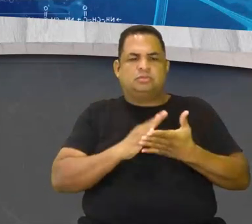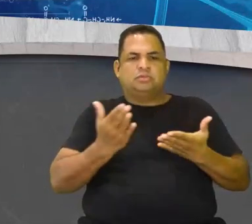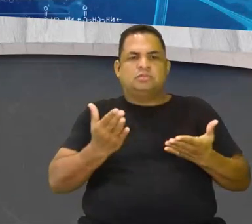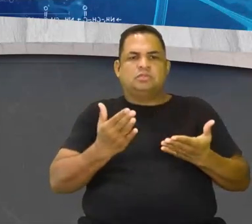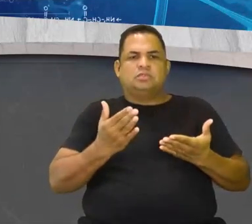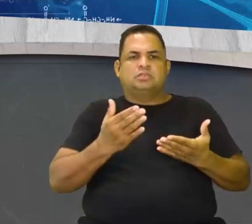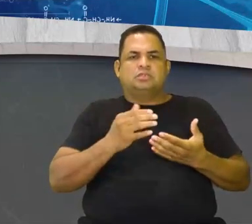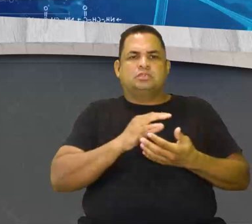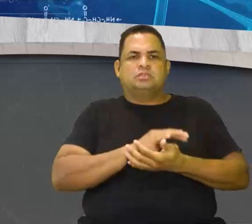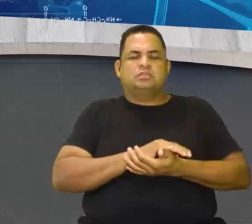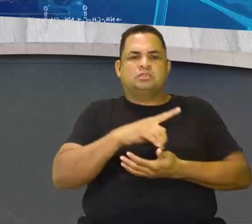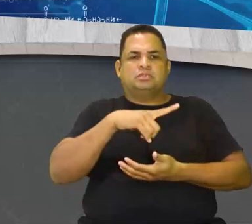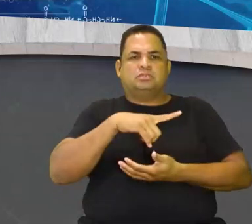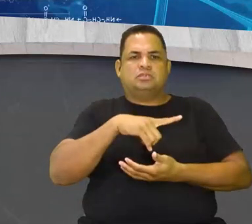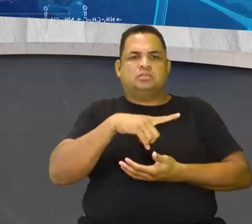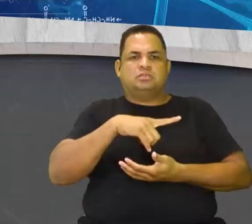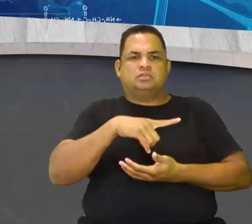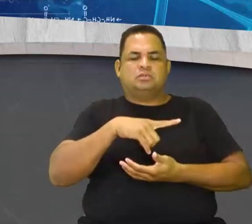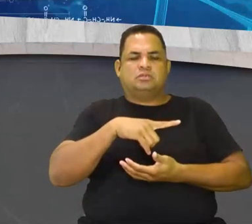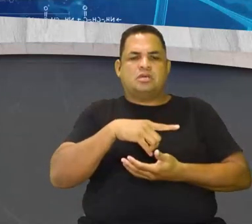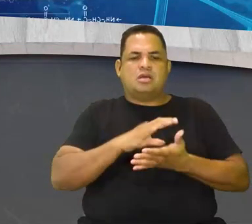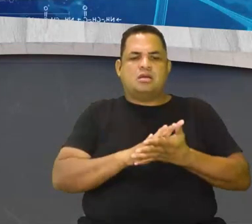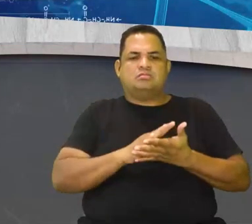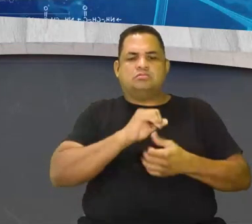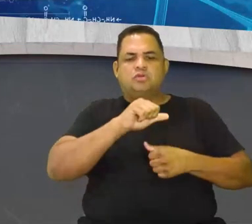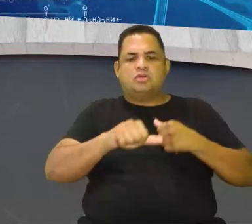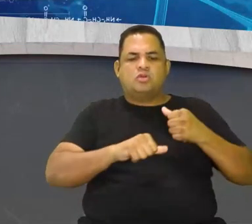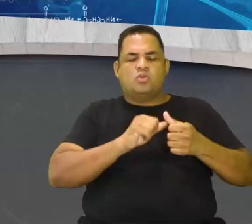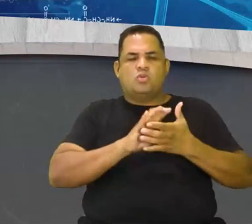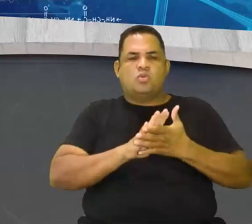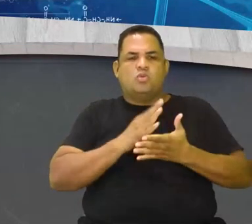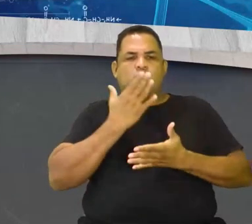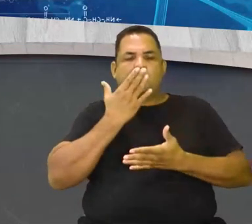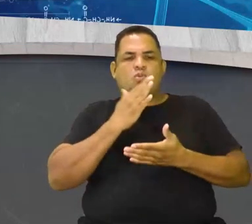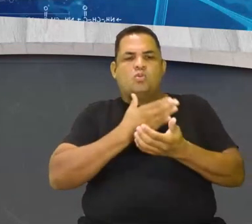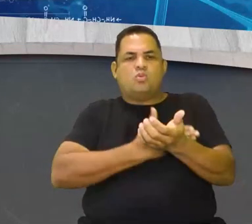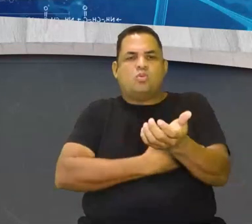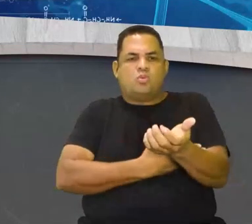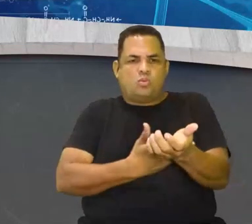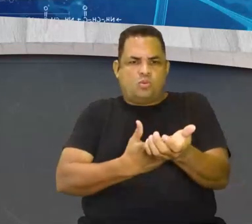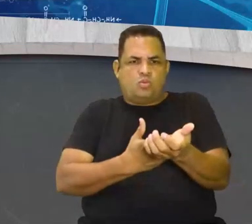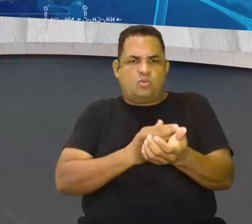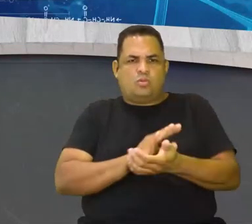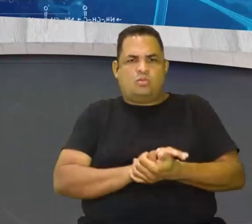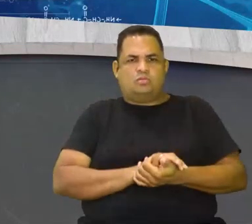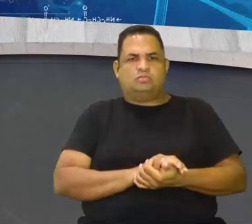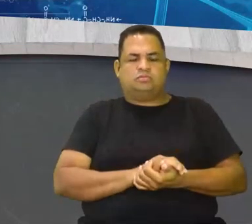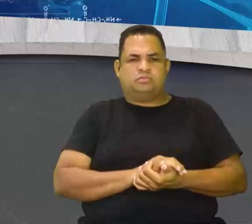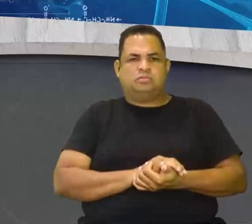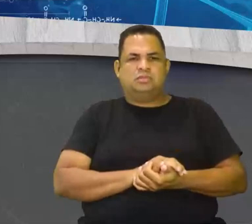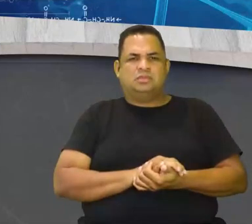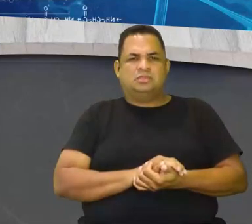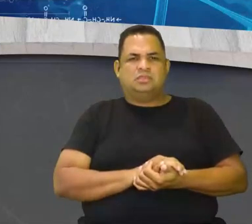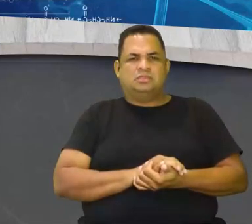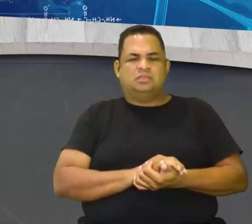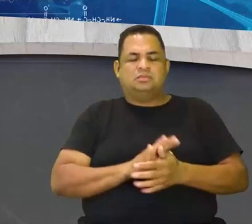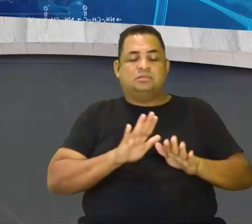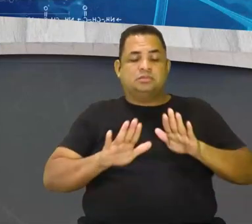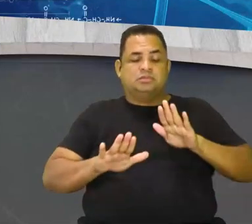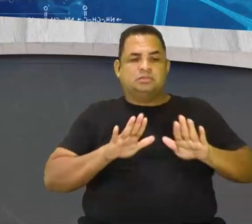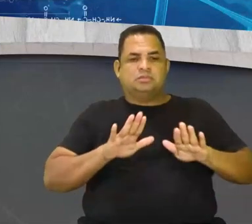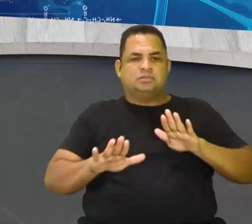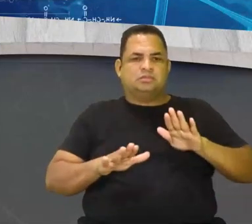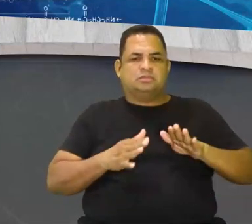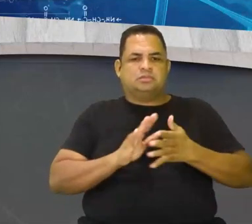natural e passa a ter a cor branca. Por isso que a gente chama de ação alvejante. Porque dependendo